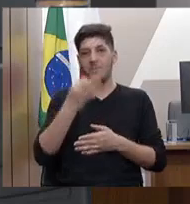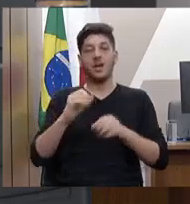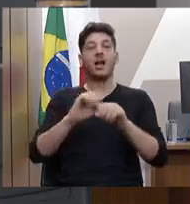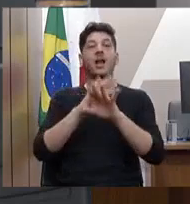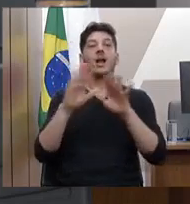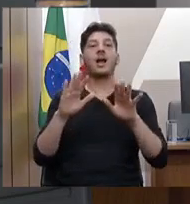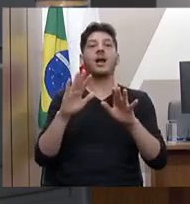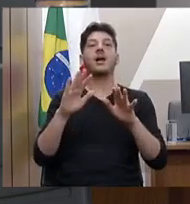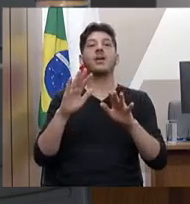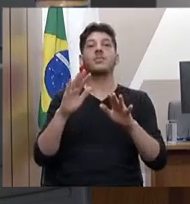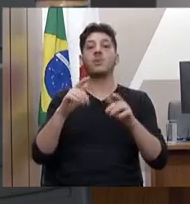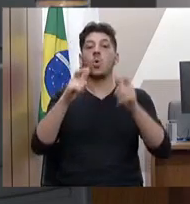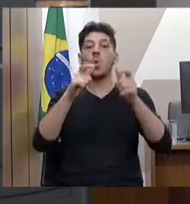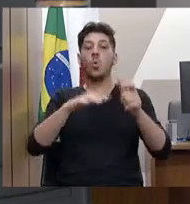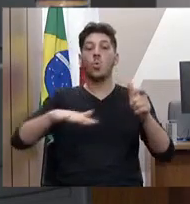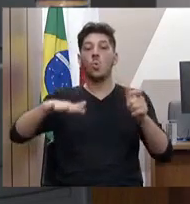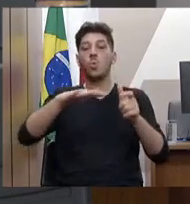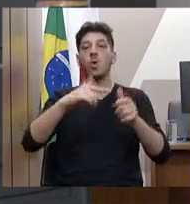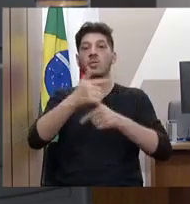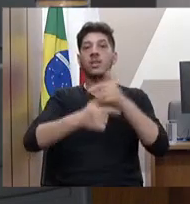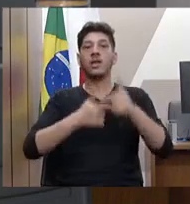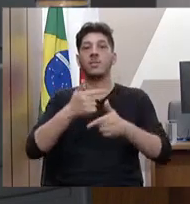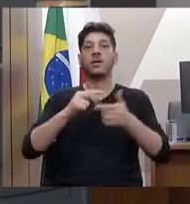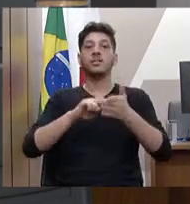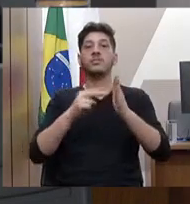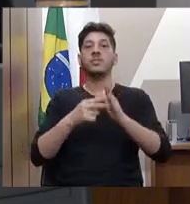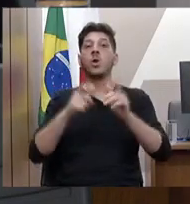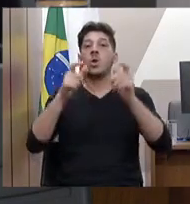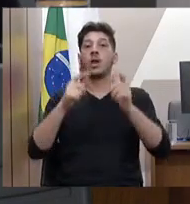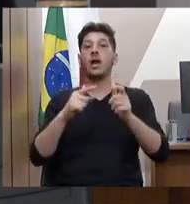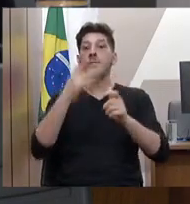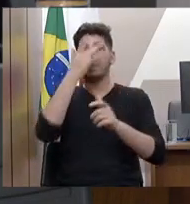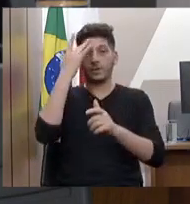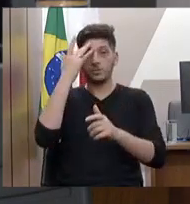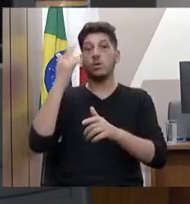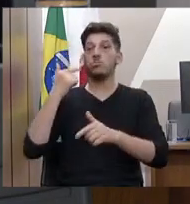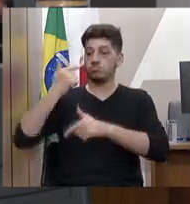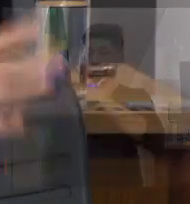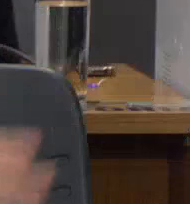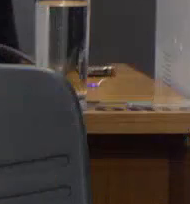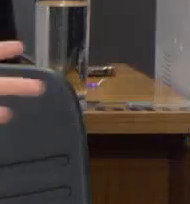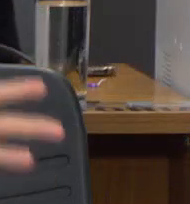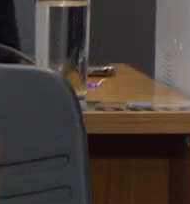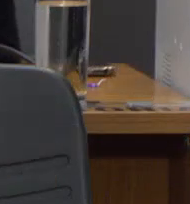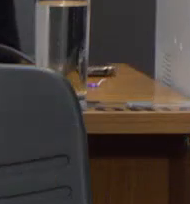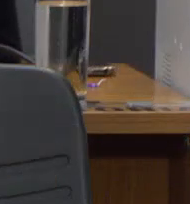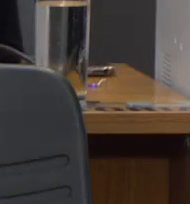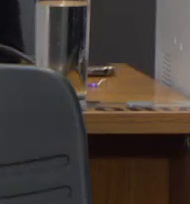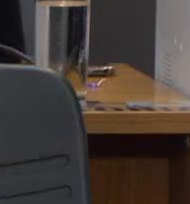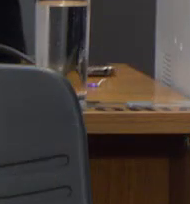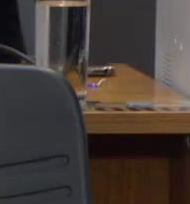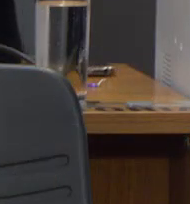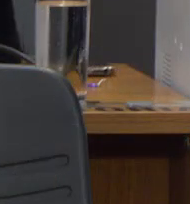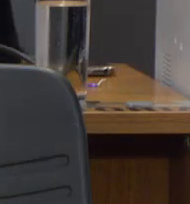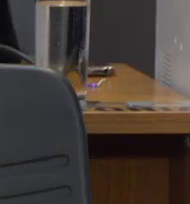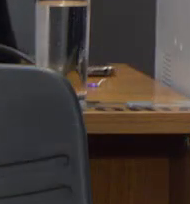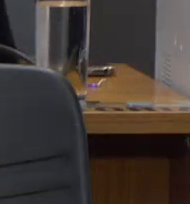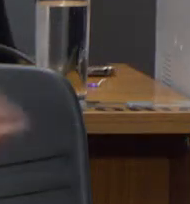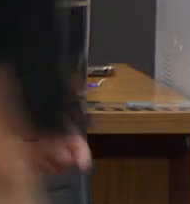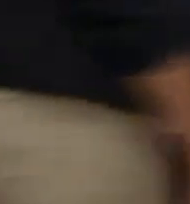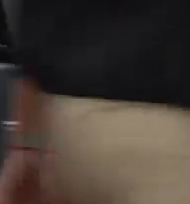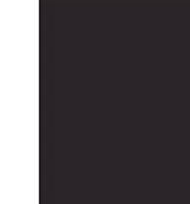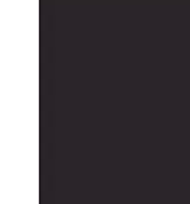que é meio ambiente do trabalho é o local onde as pessoas desempenham suas atividades laborais sejam remuneradas ou não cujo equilíbrio